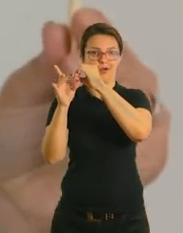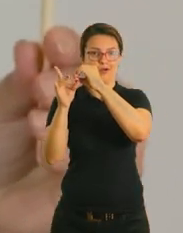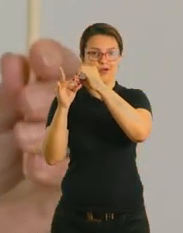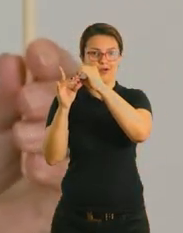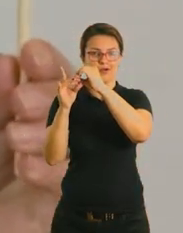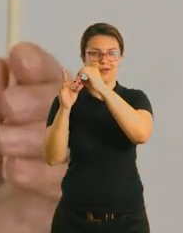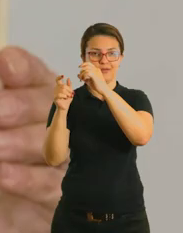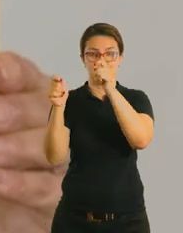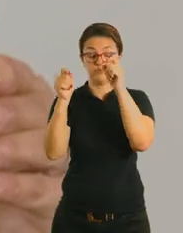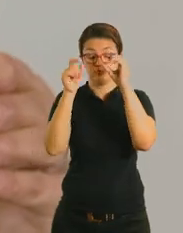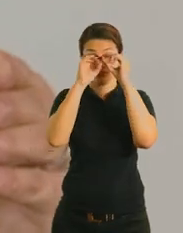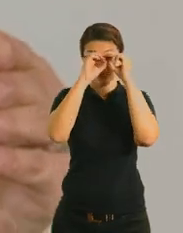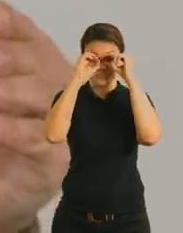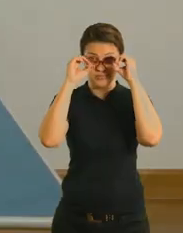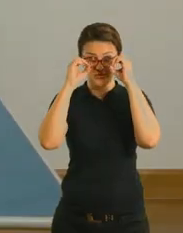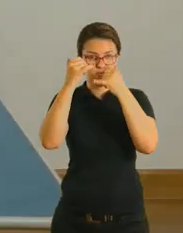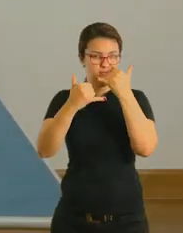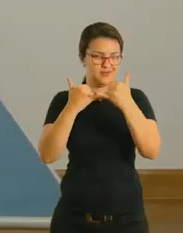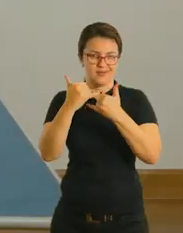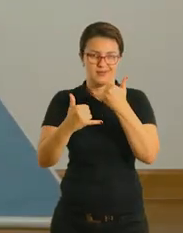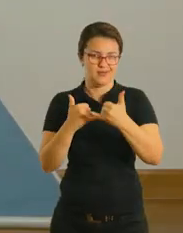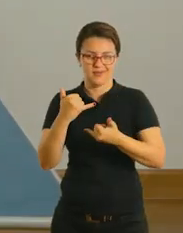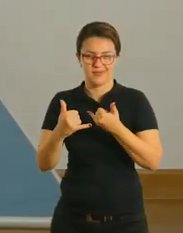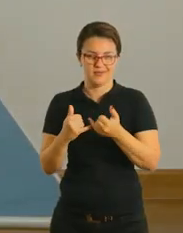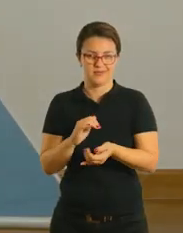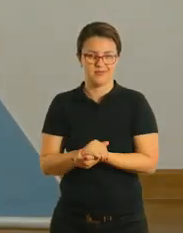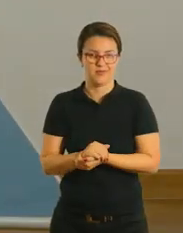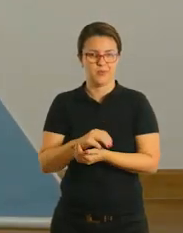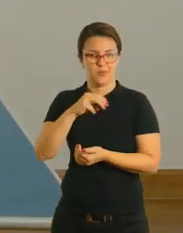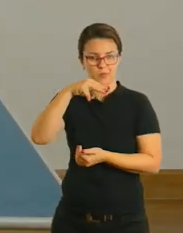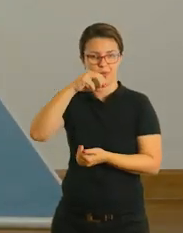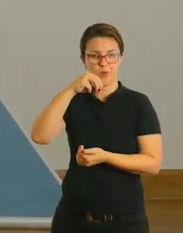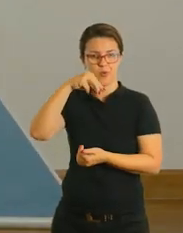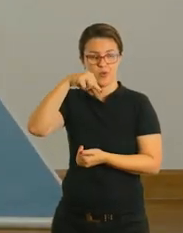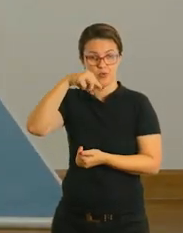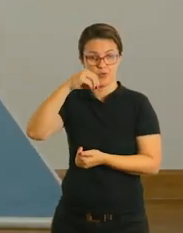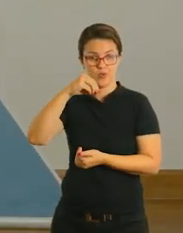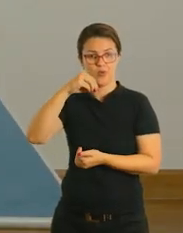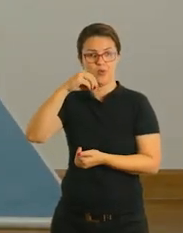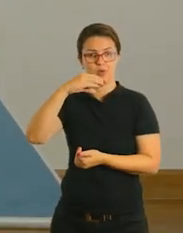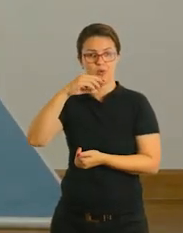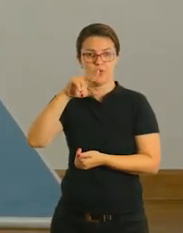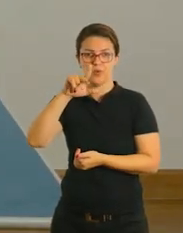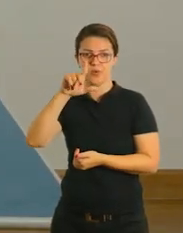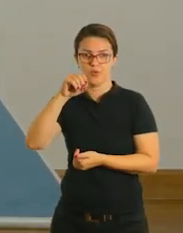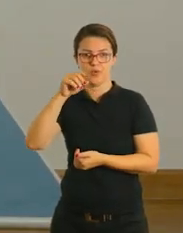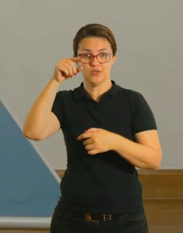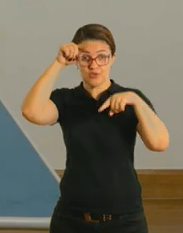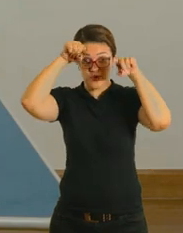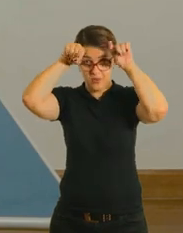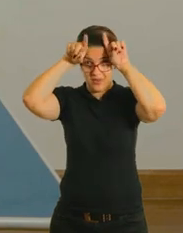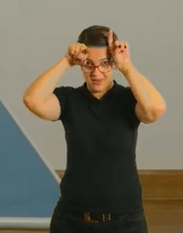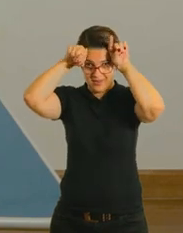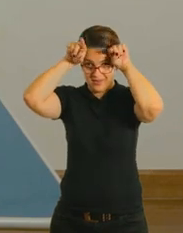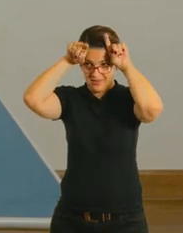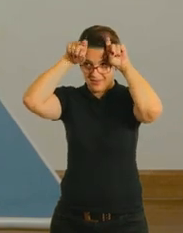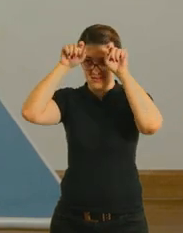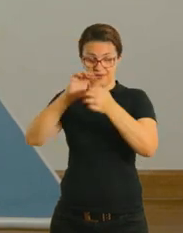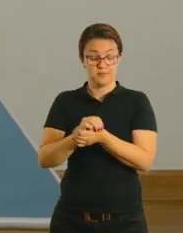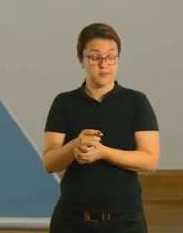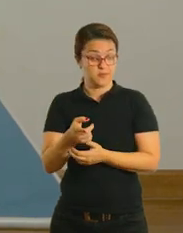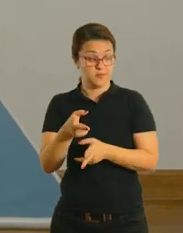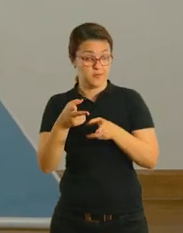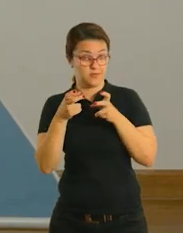só começar a brincadeira. Turminha, esse monóculo é de um marciano. Vocês perceberam? Olha lá!